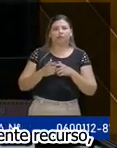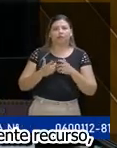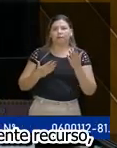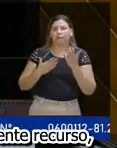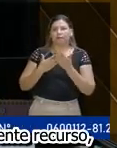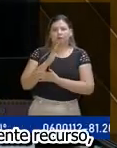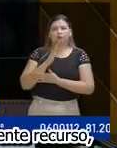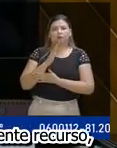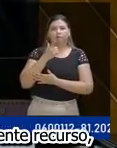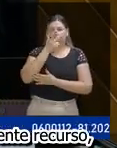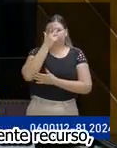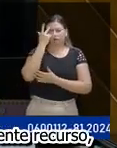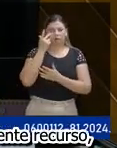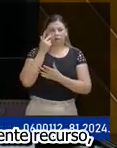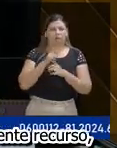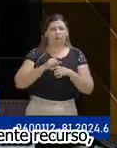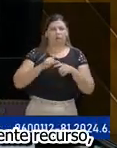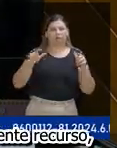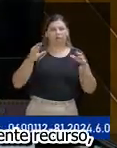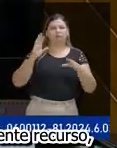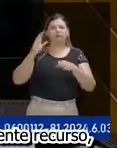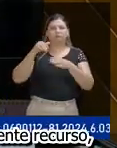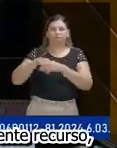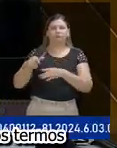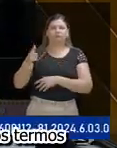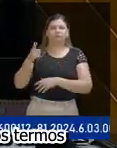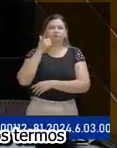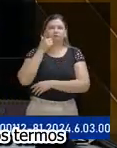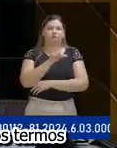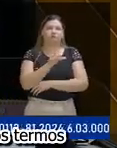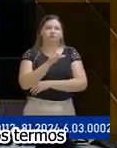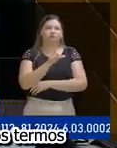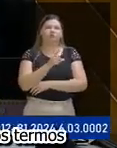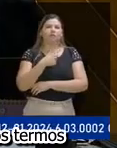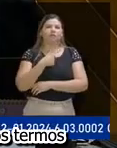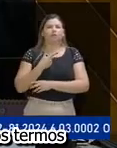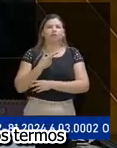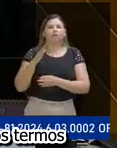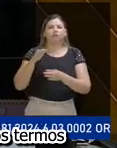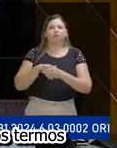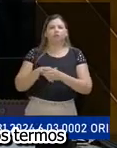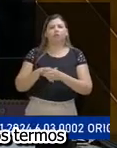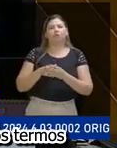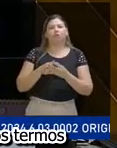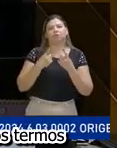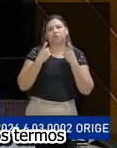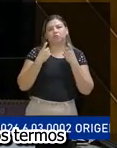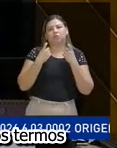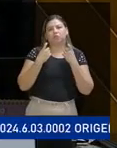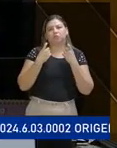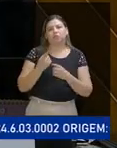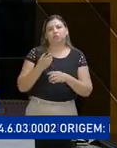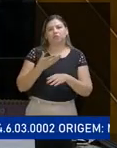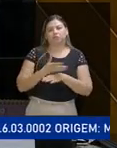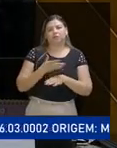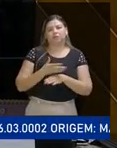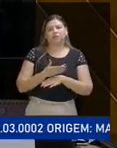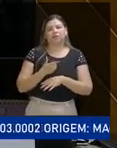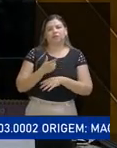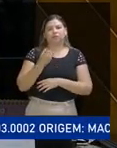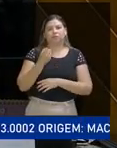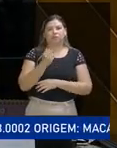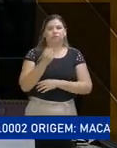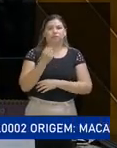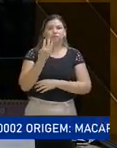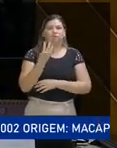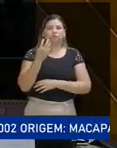Essas são as razões pelas quais voto pela extinção do presente recurso, pela perda superveniente do interesse de agir. Tudo nos termos do